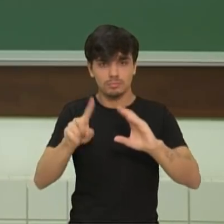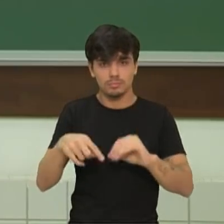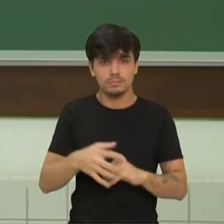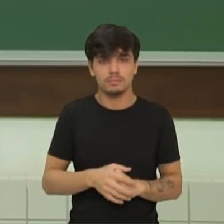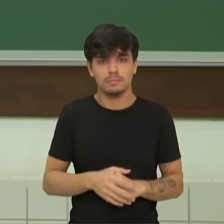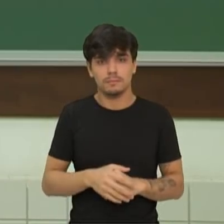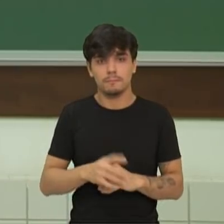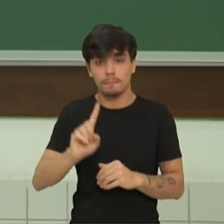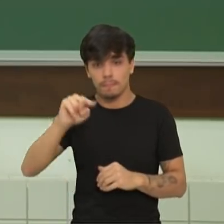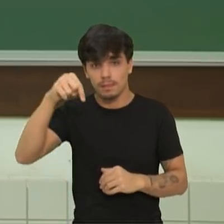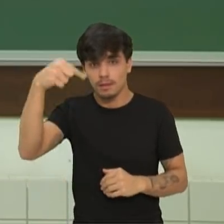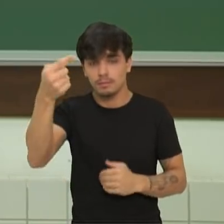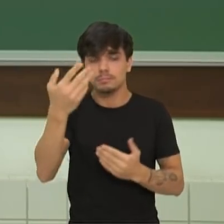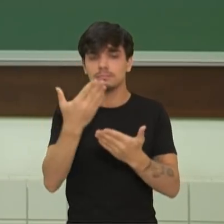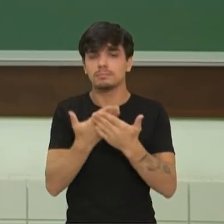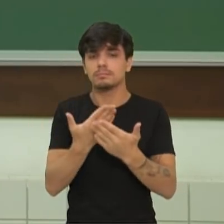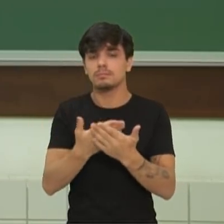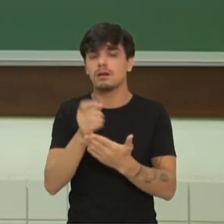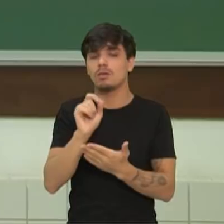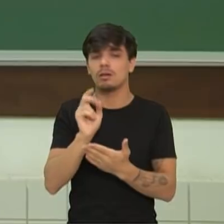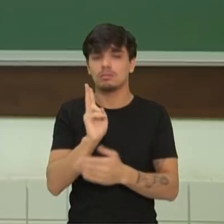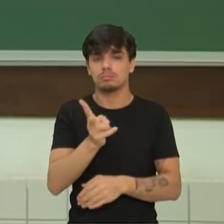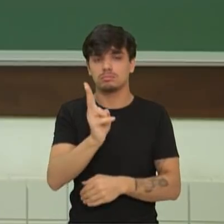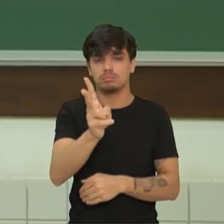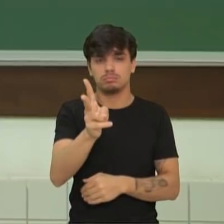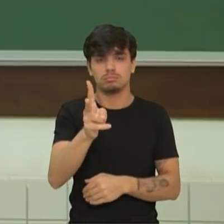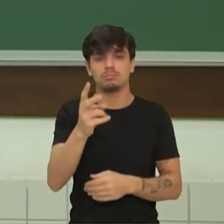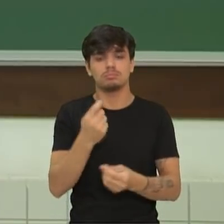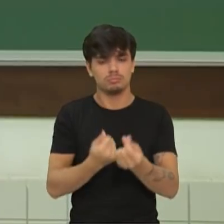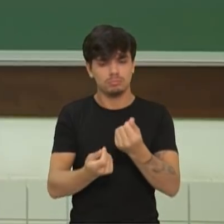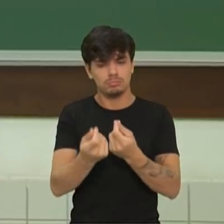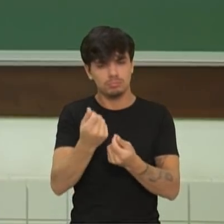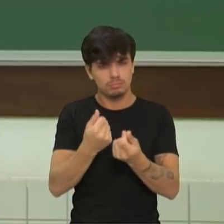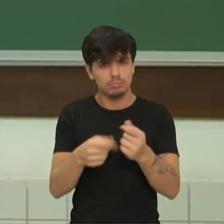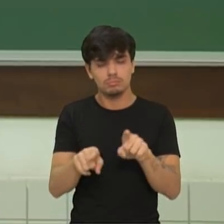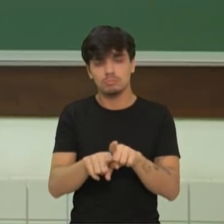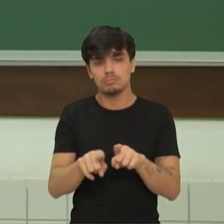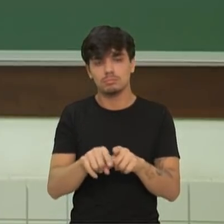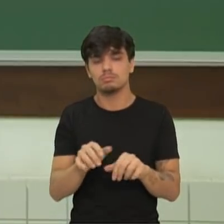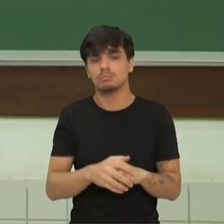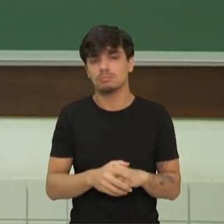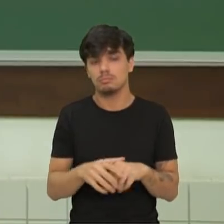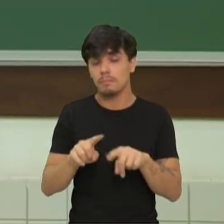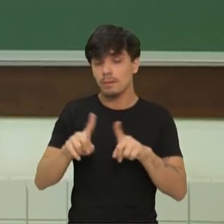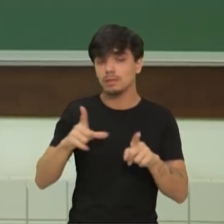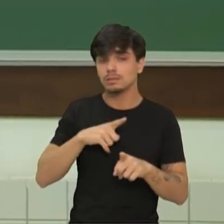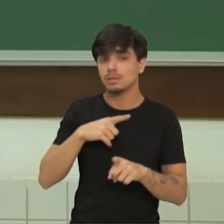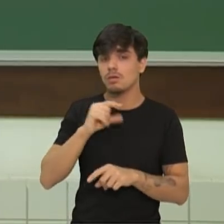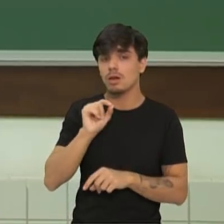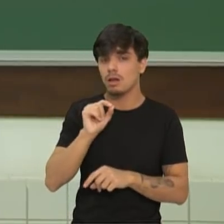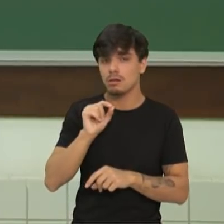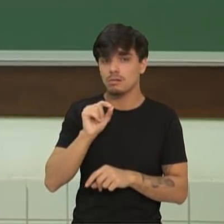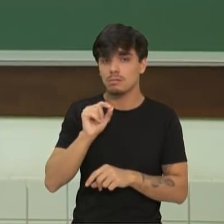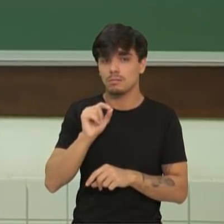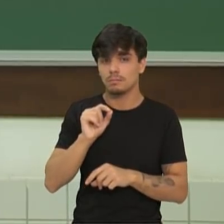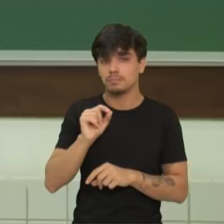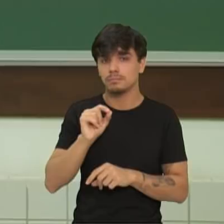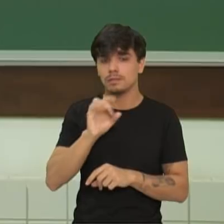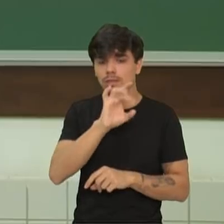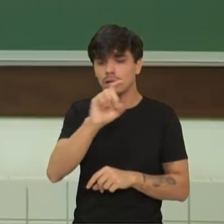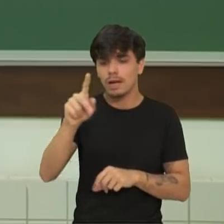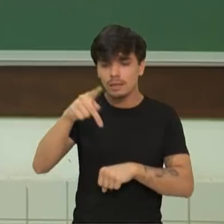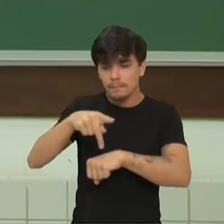Na aula que vem, nós vamos continuar com o mercantilismo, porém, nós vamos aprender cada